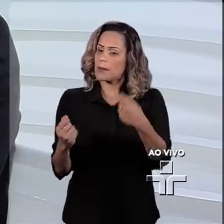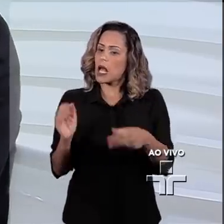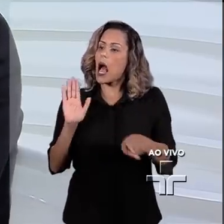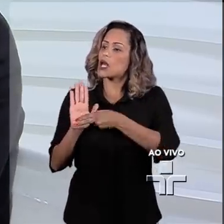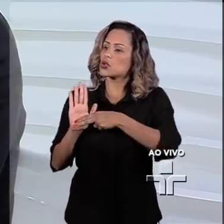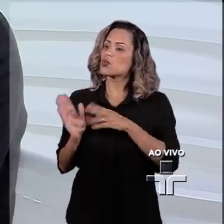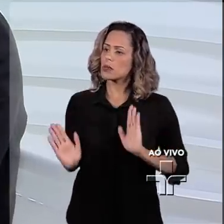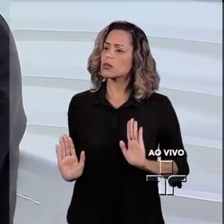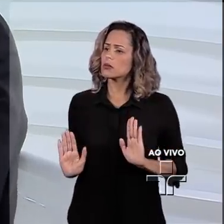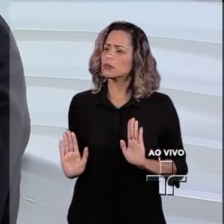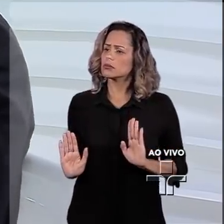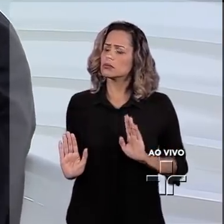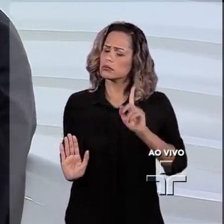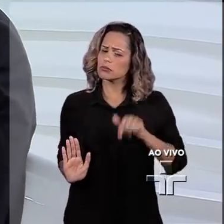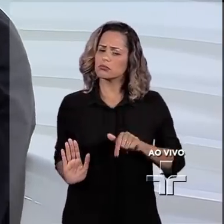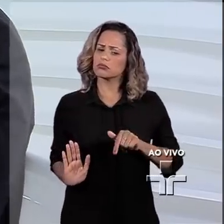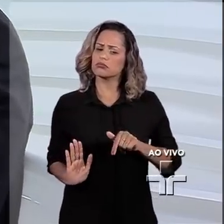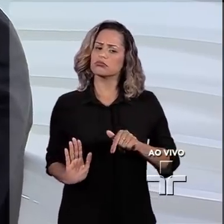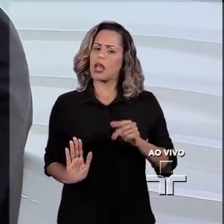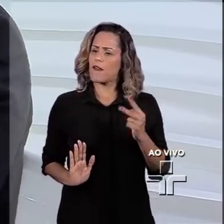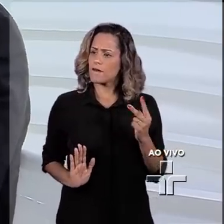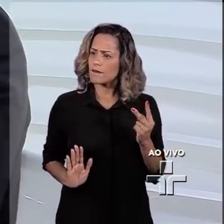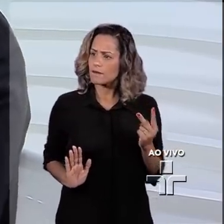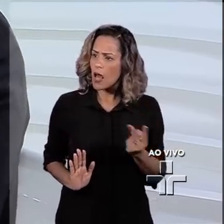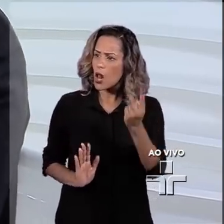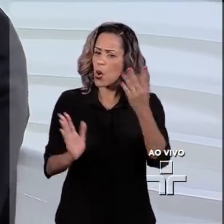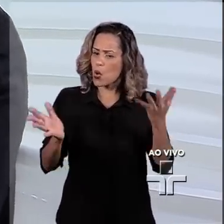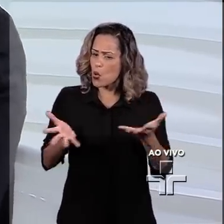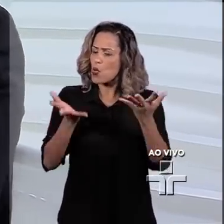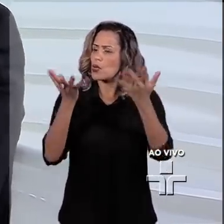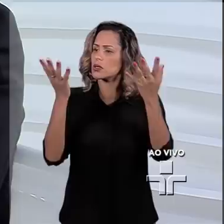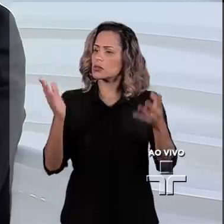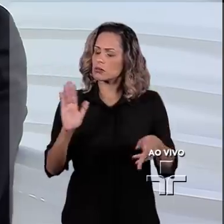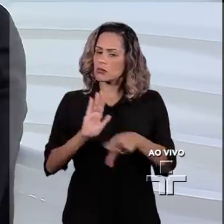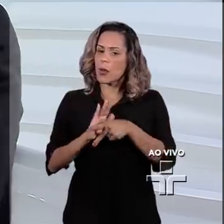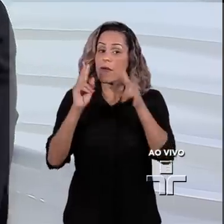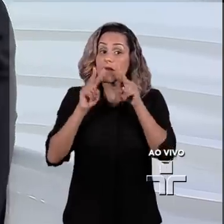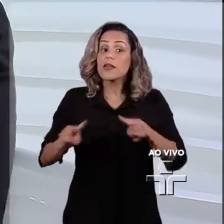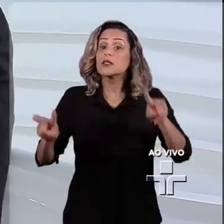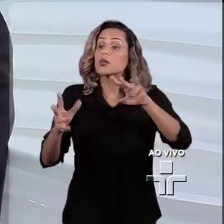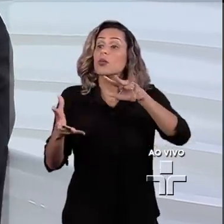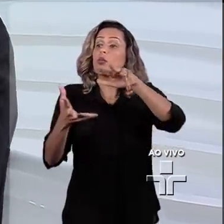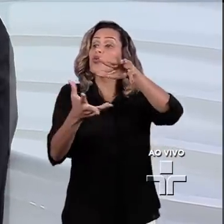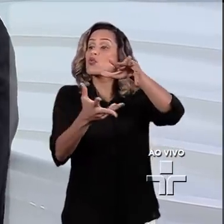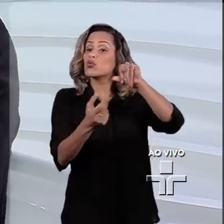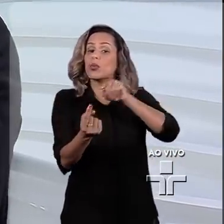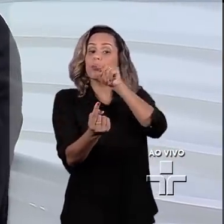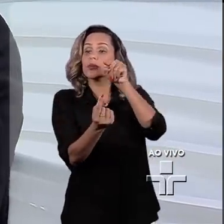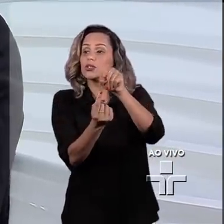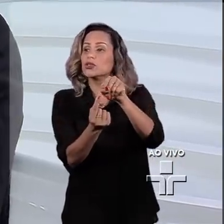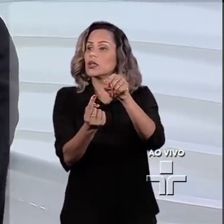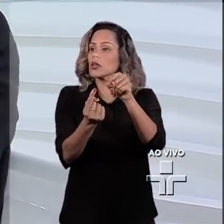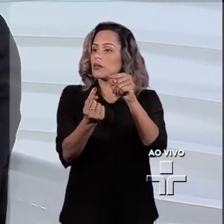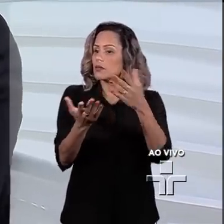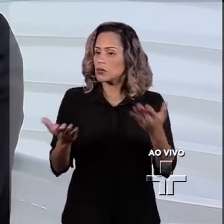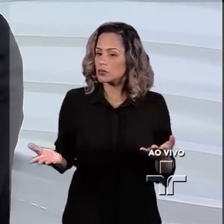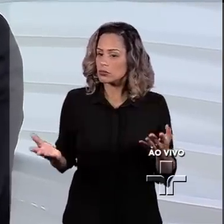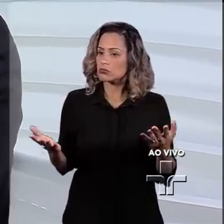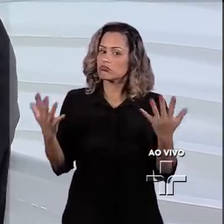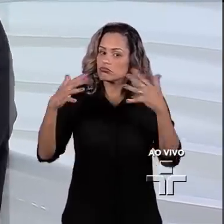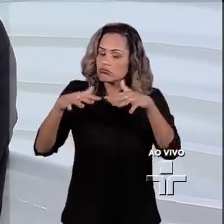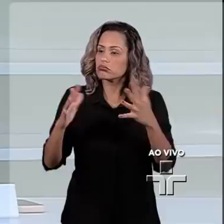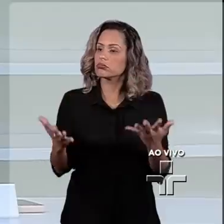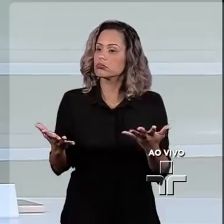assumir os seus valores, a sua visão de mundo, que possa fazer essa defesa de forma